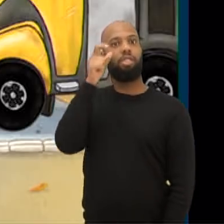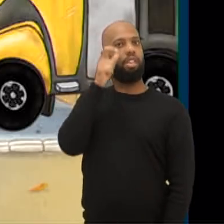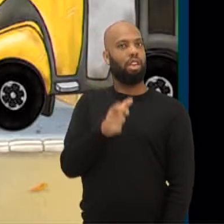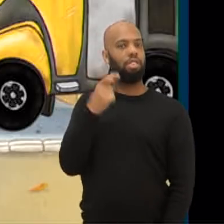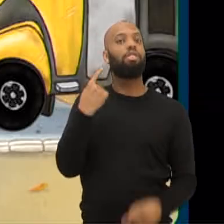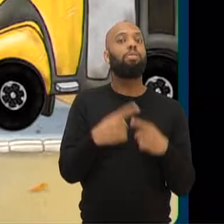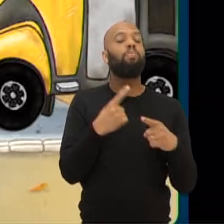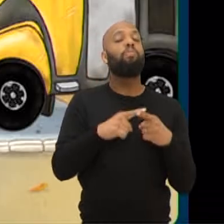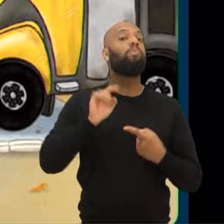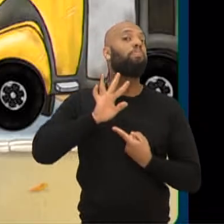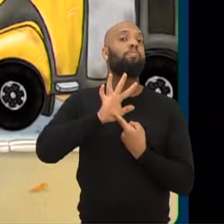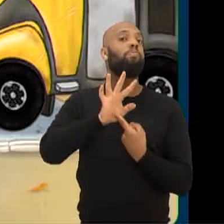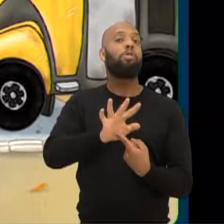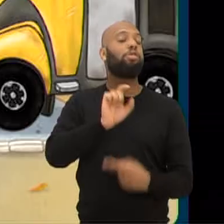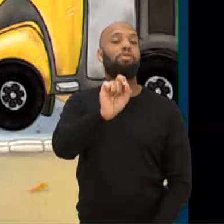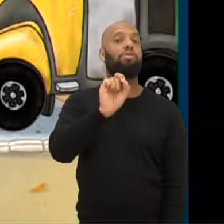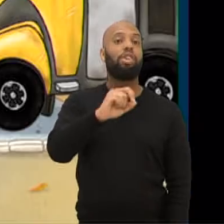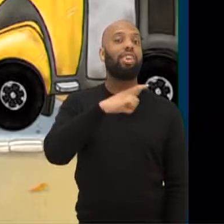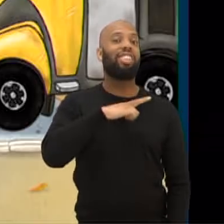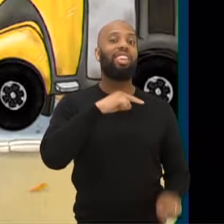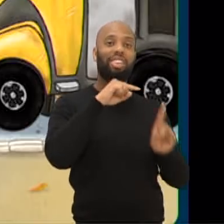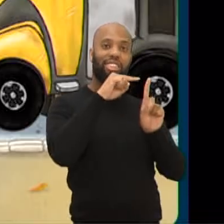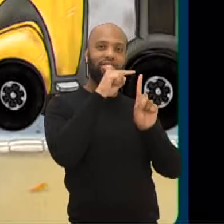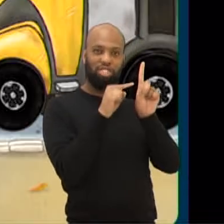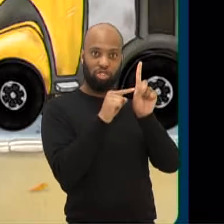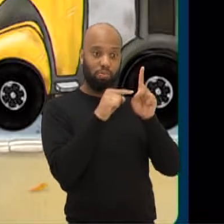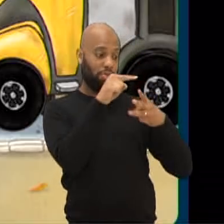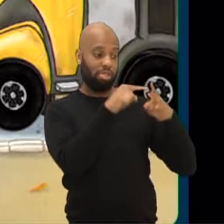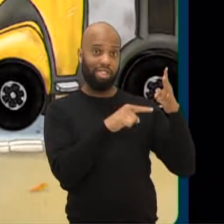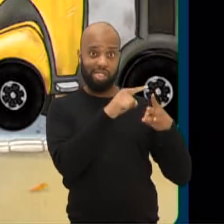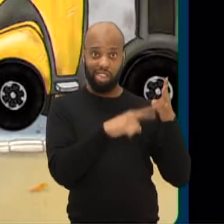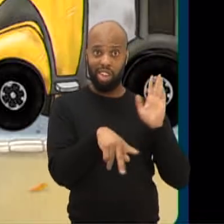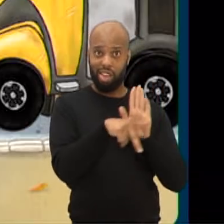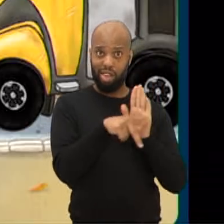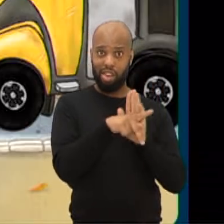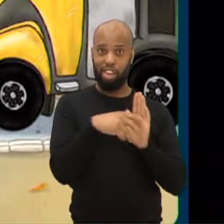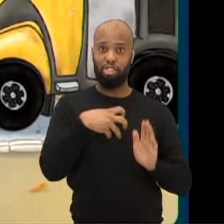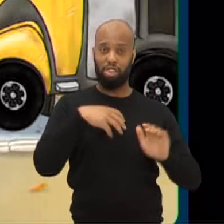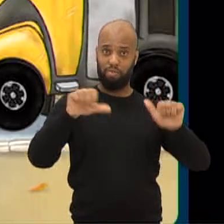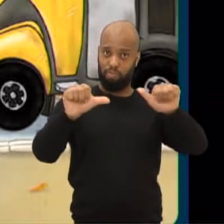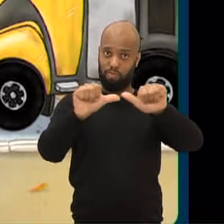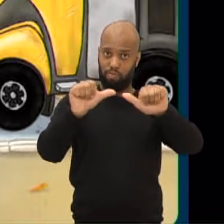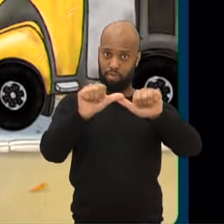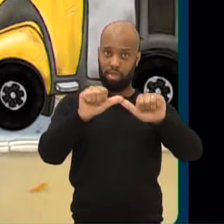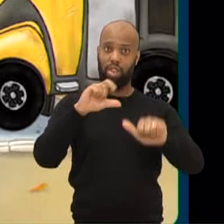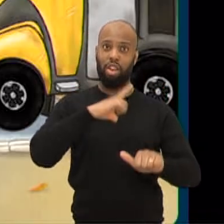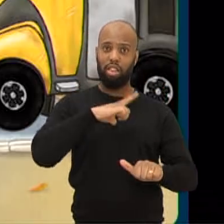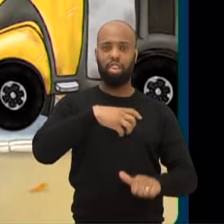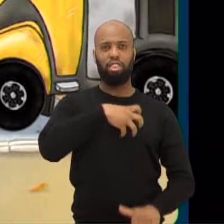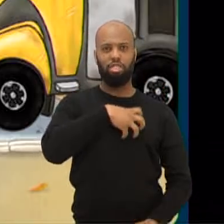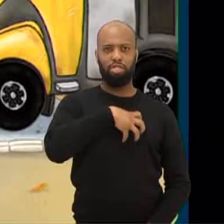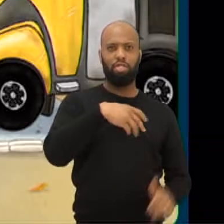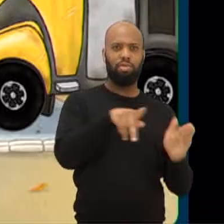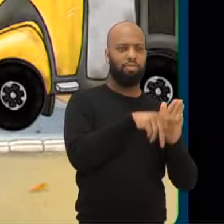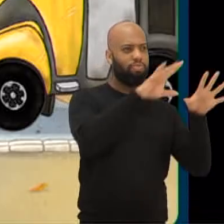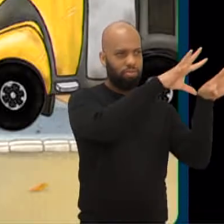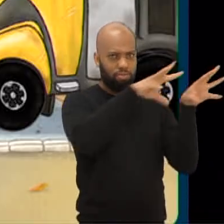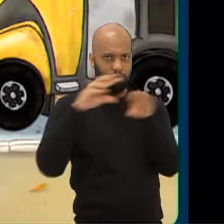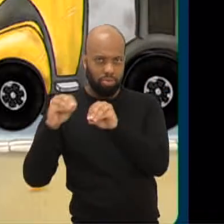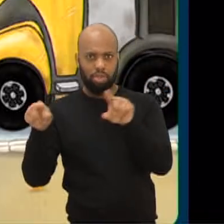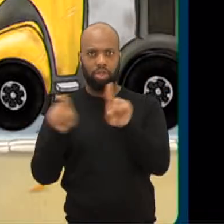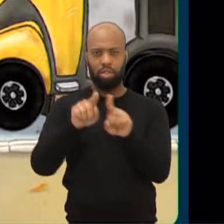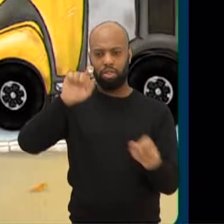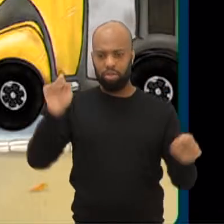vai abordar as três formas de simetria: translação,